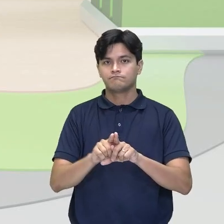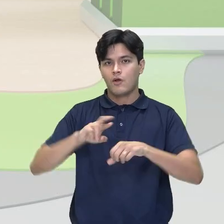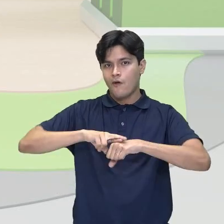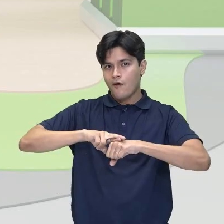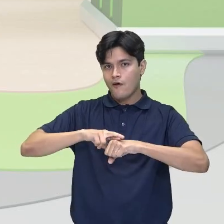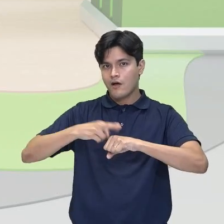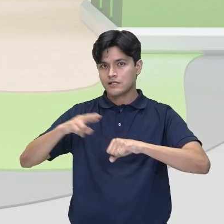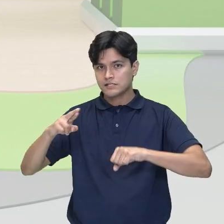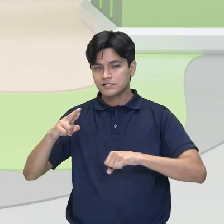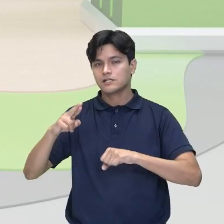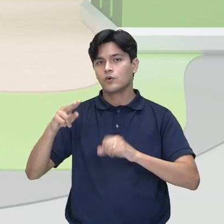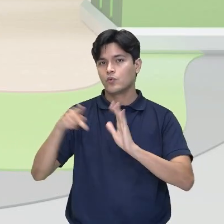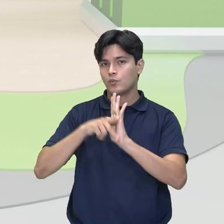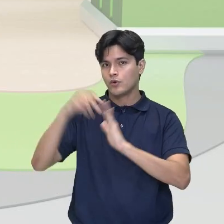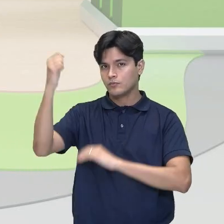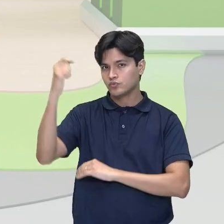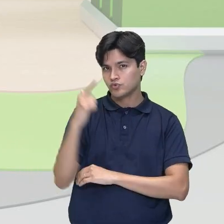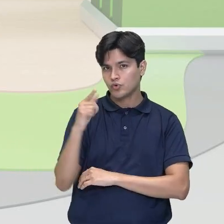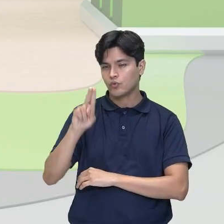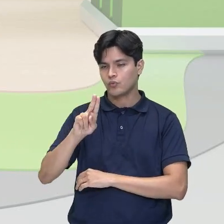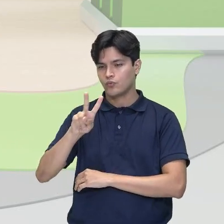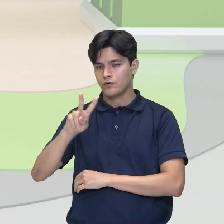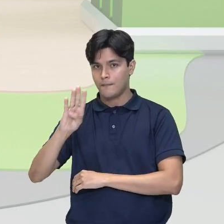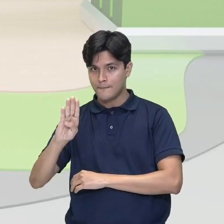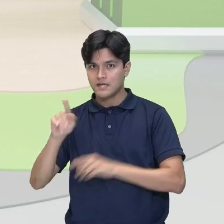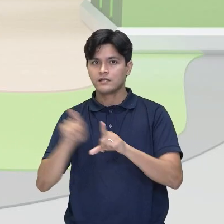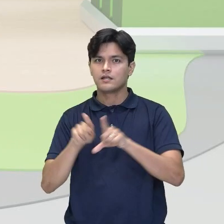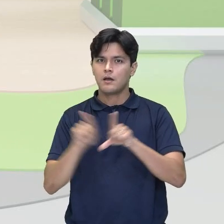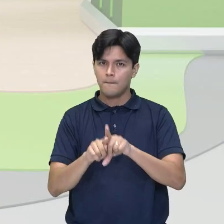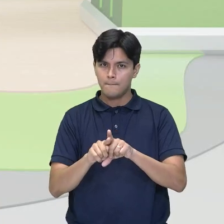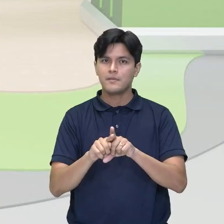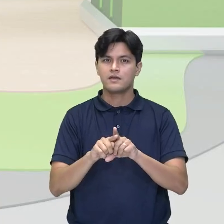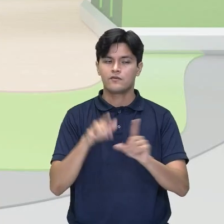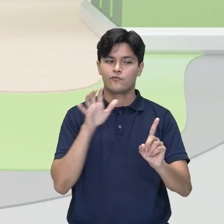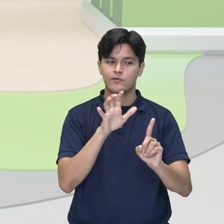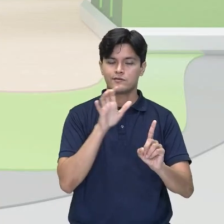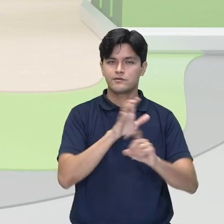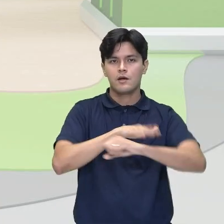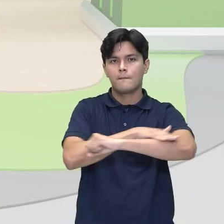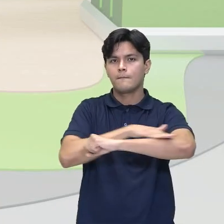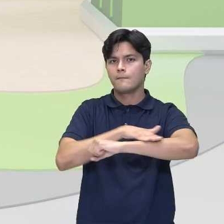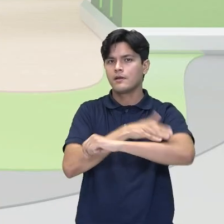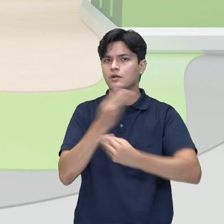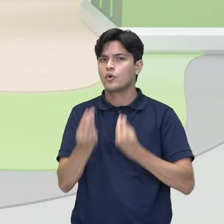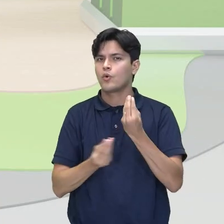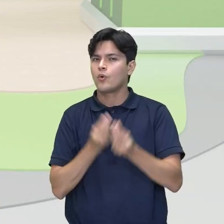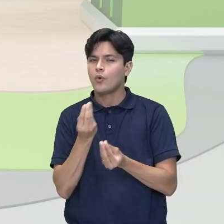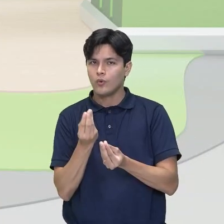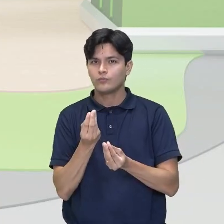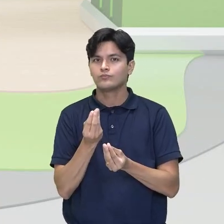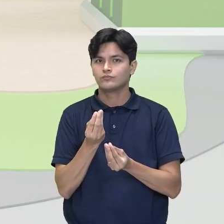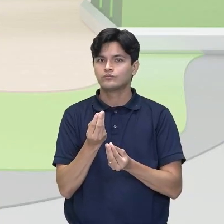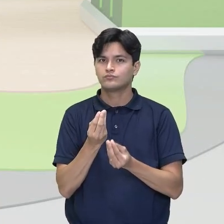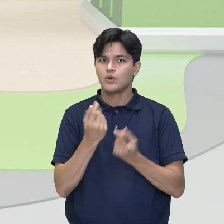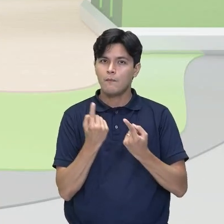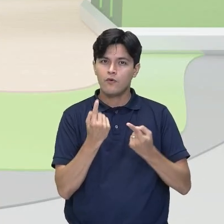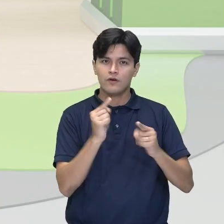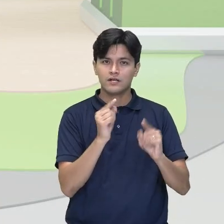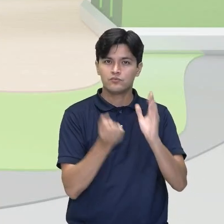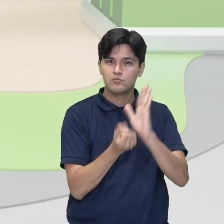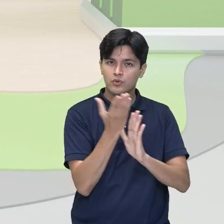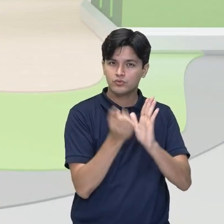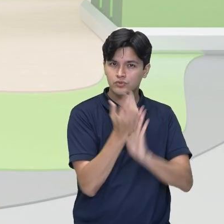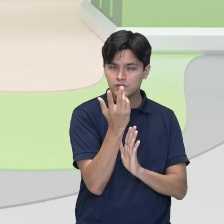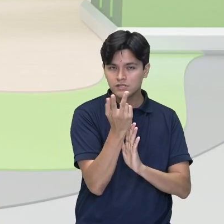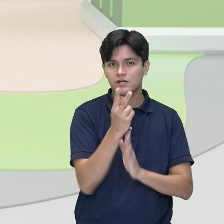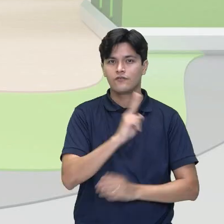UVB, ela também atua na nossa pele através da produção de vitamina D. E